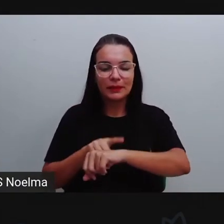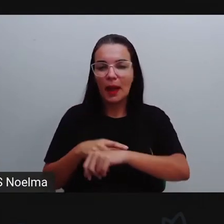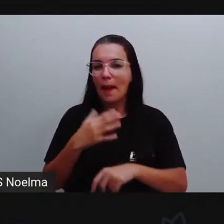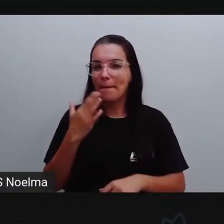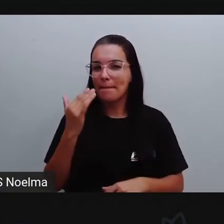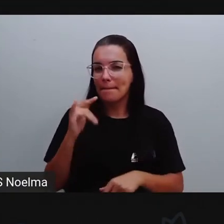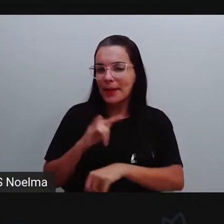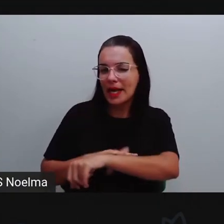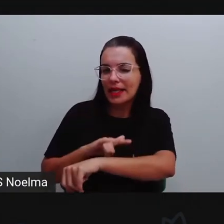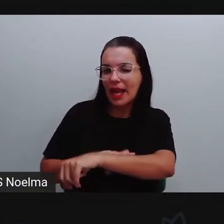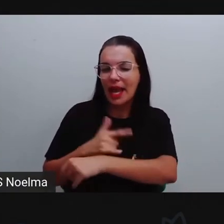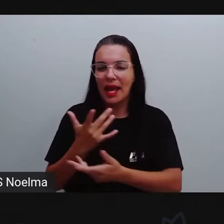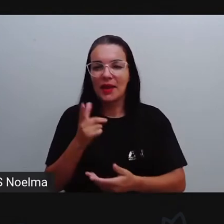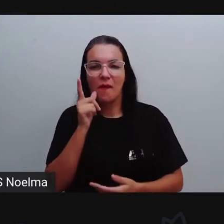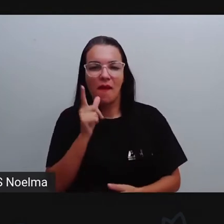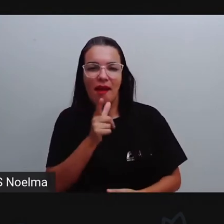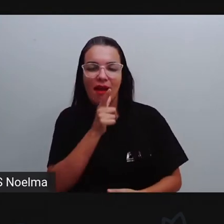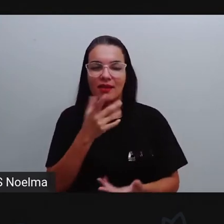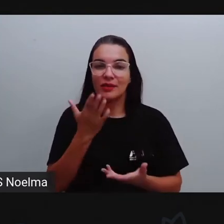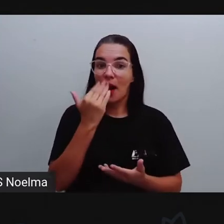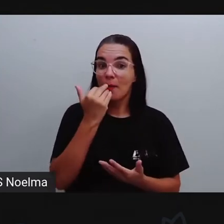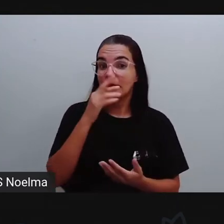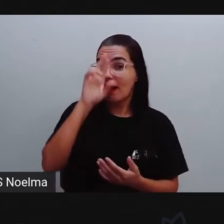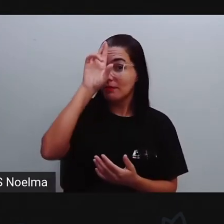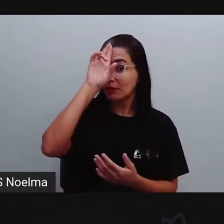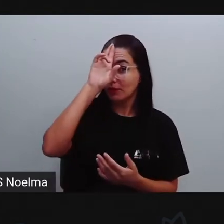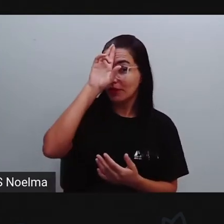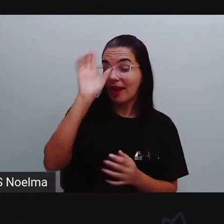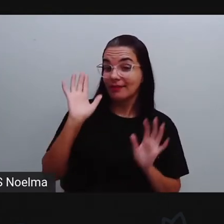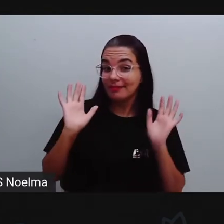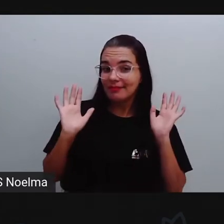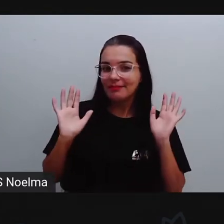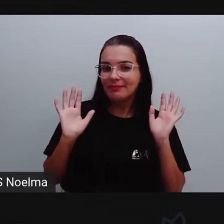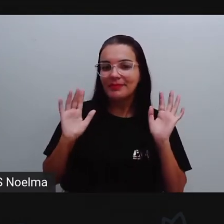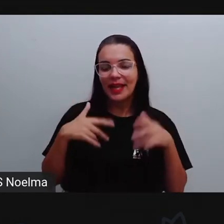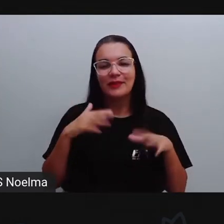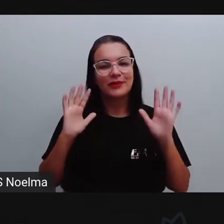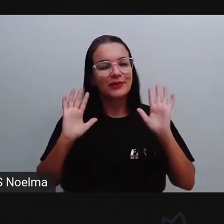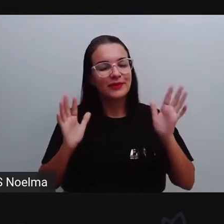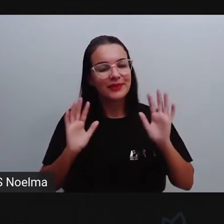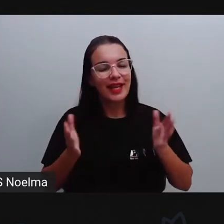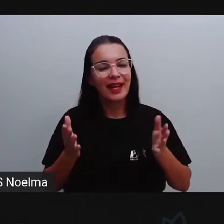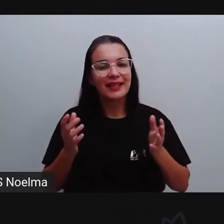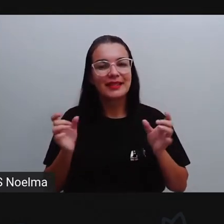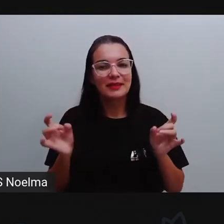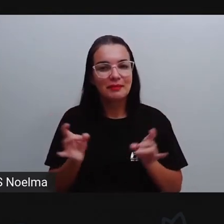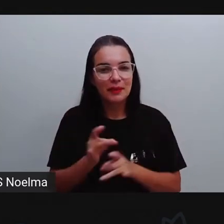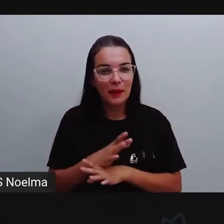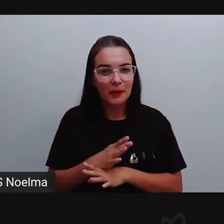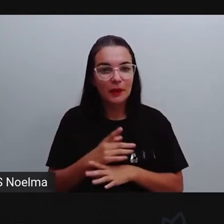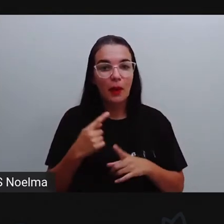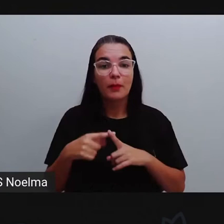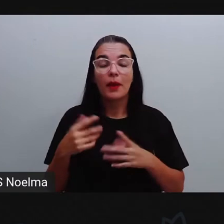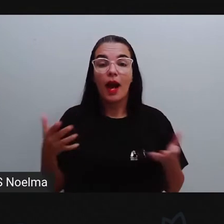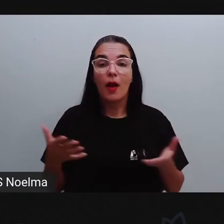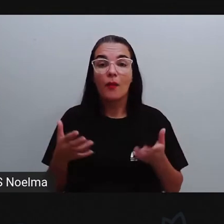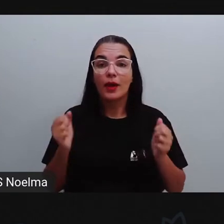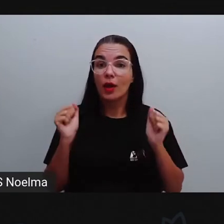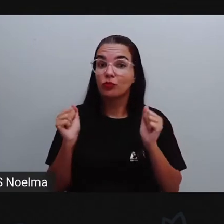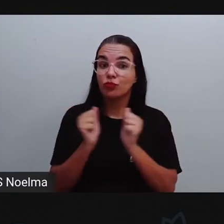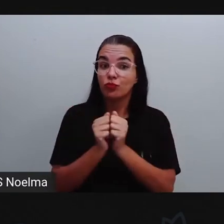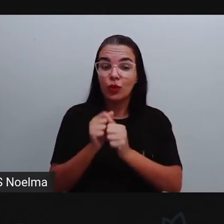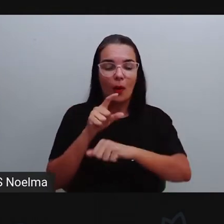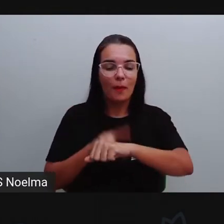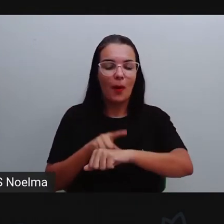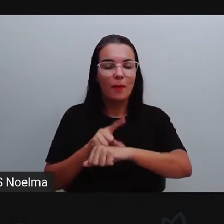uma água, fazer um lanche, almoçar, quem não almoçou ainda? Eu espero que vocês tenham feito tudo isso, porque nós estamos aqui reunidos para